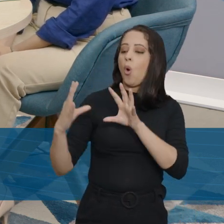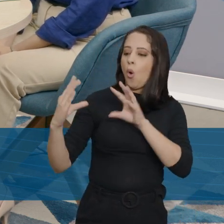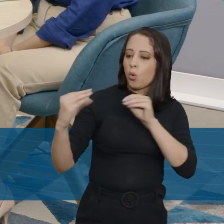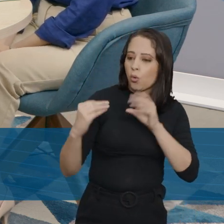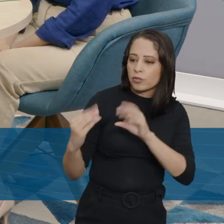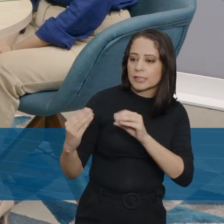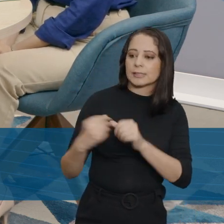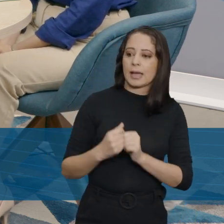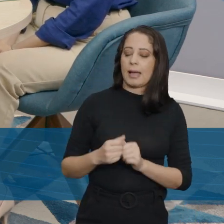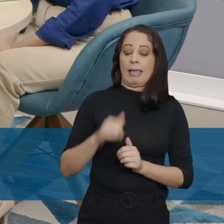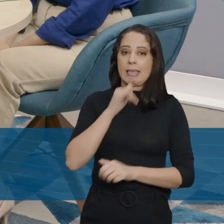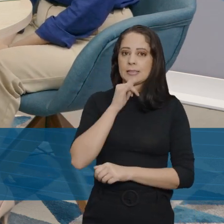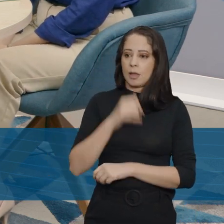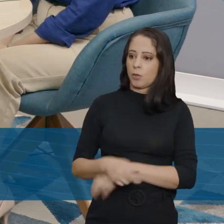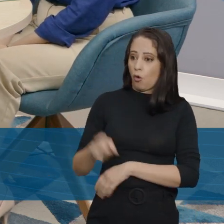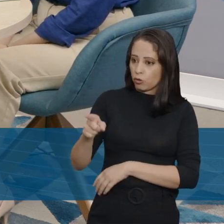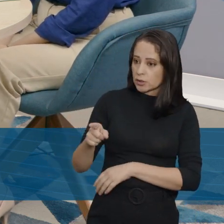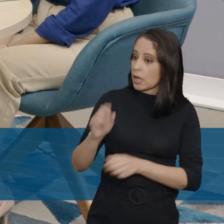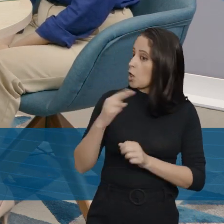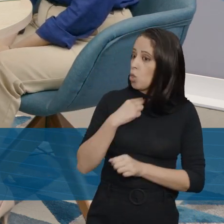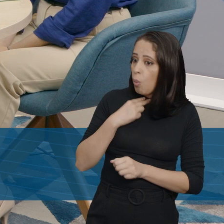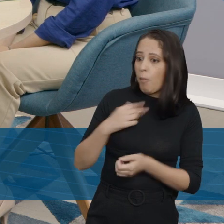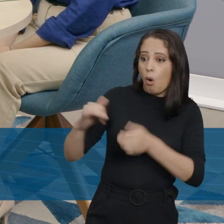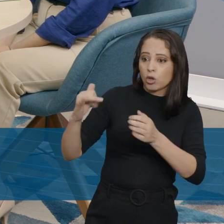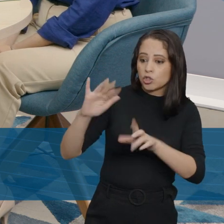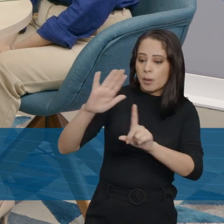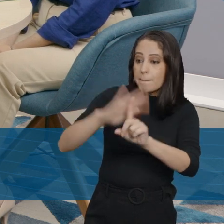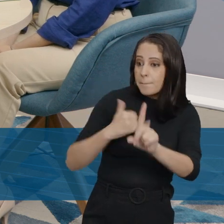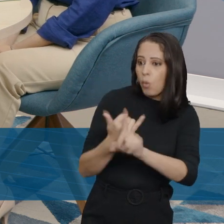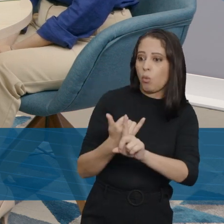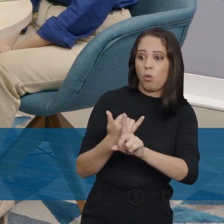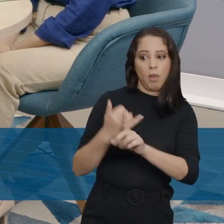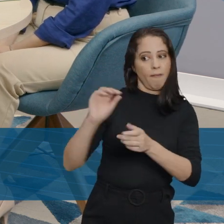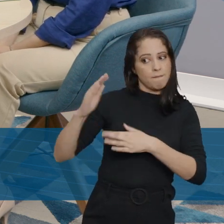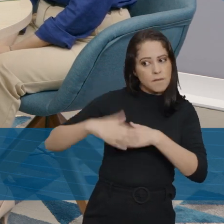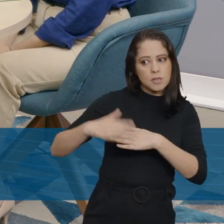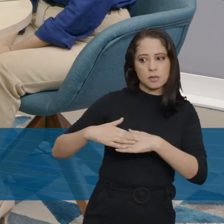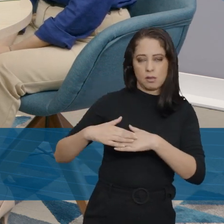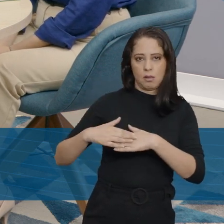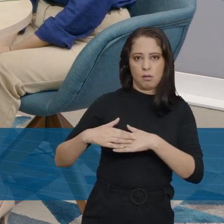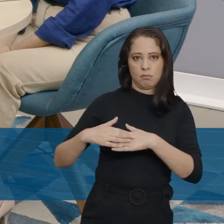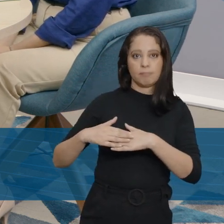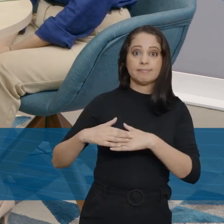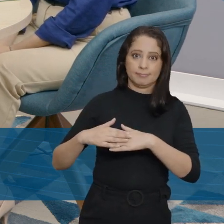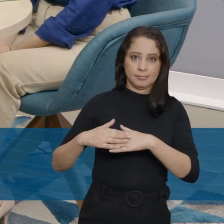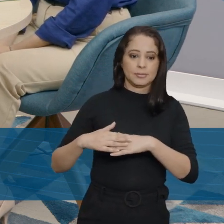conversando, poxa, será que meu filho está fazendo bullying ou se ele está sofrendo isso? Para que a gente não tenha